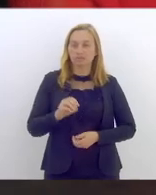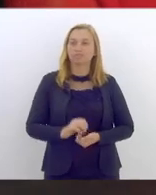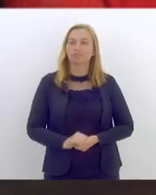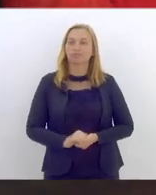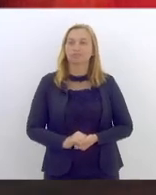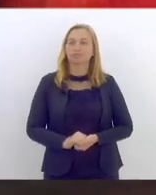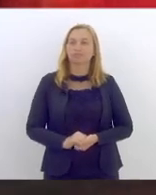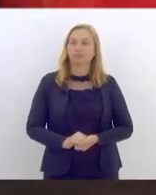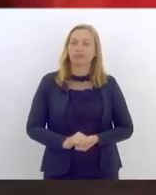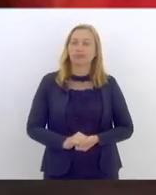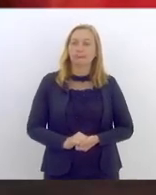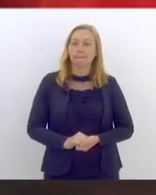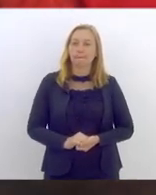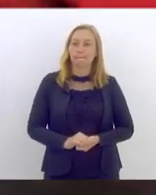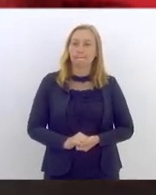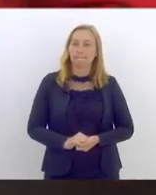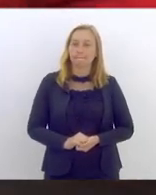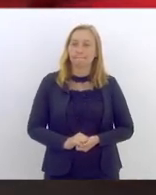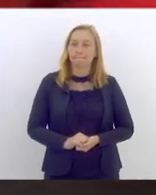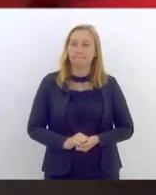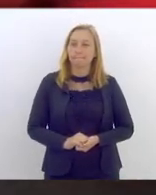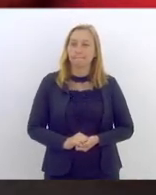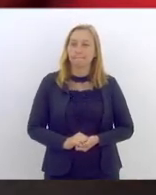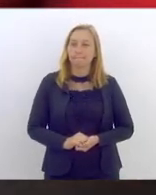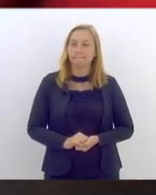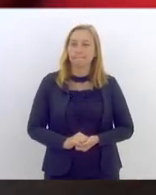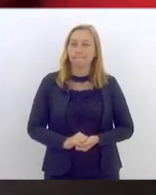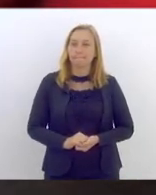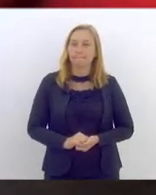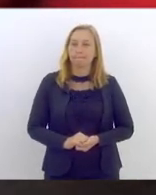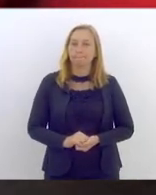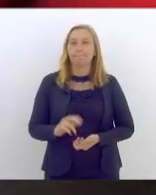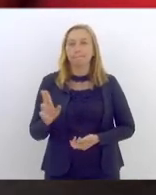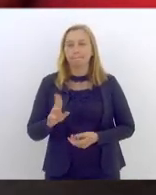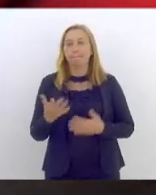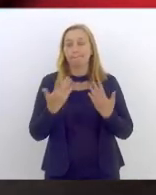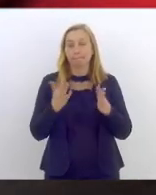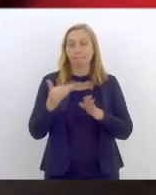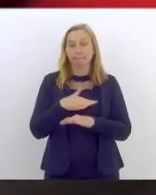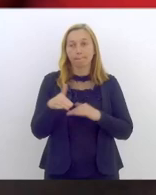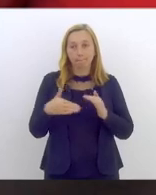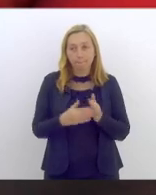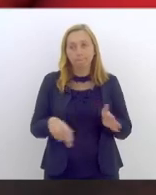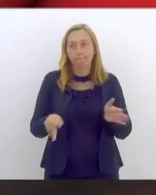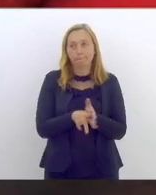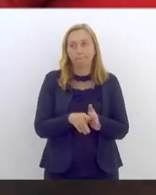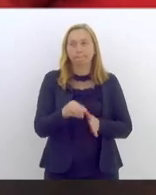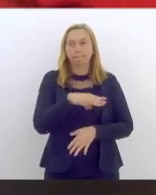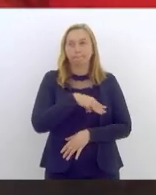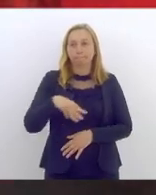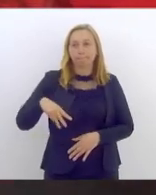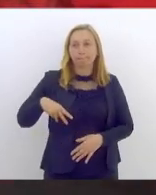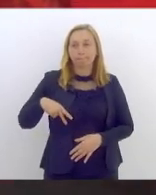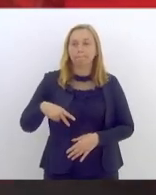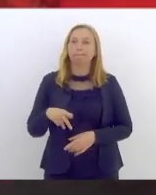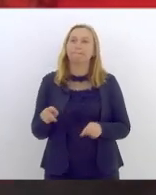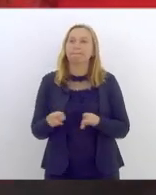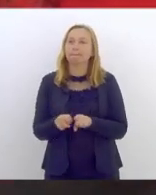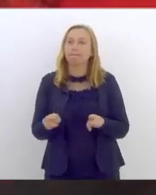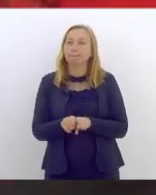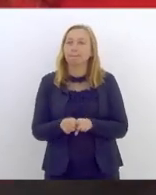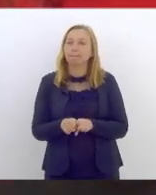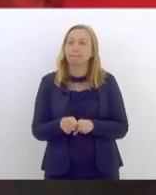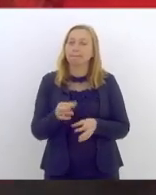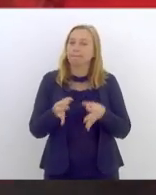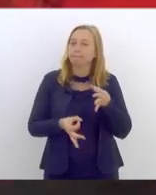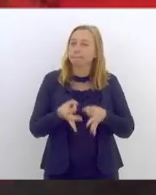quem Luciano Matos a quem em nome de quem eu cumprimento todos os membros do ministério público e presentes e também no que